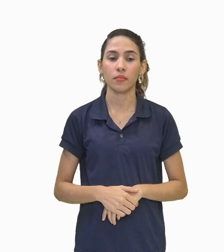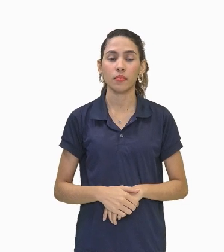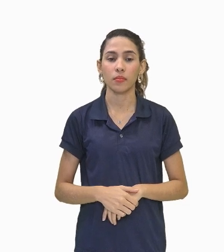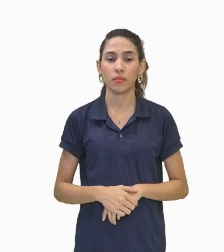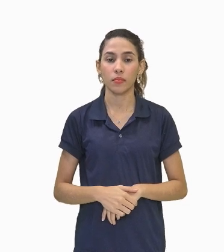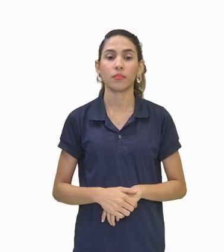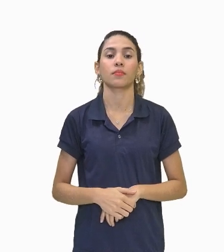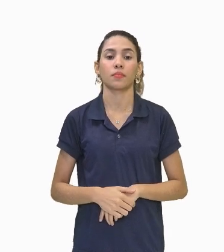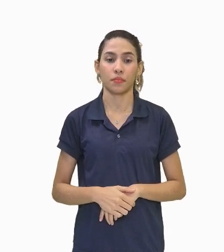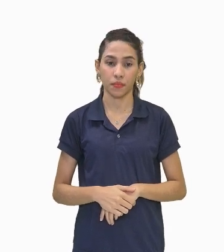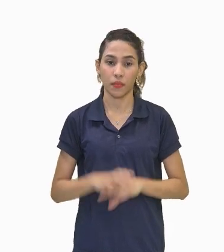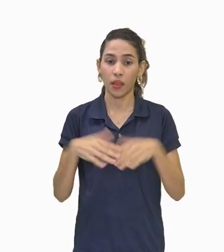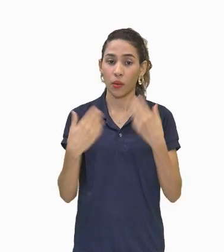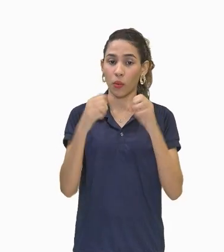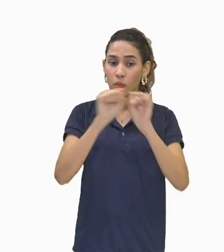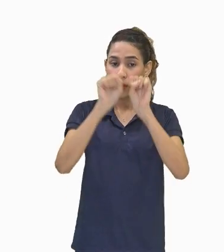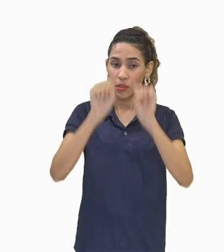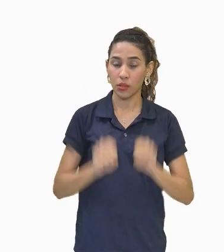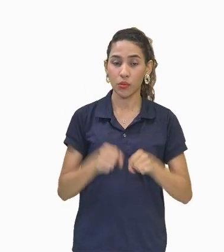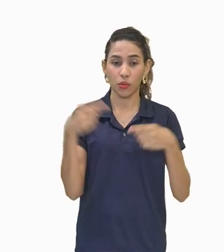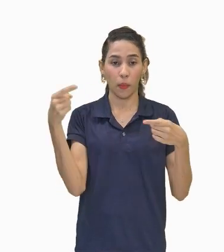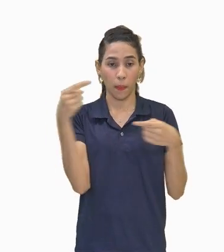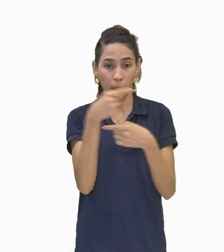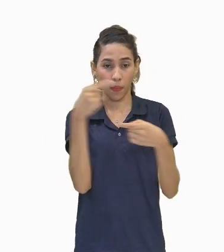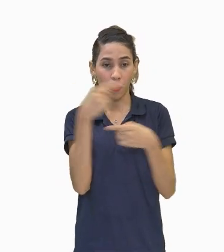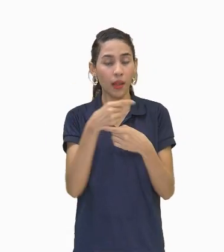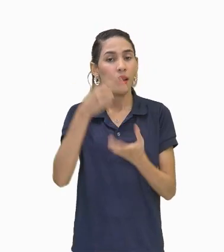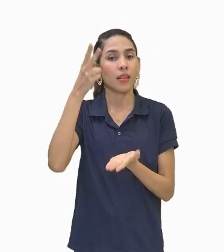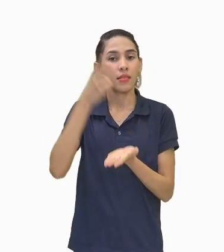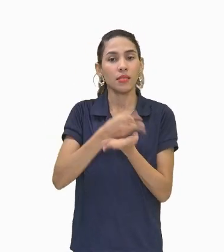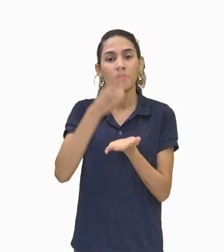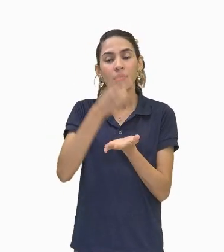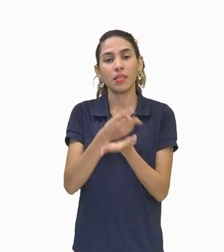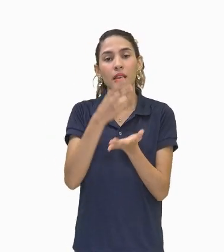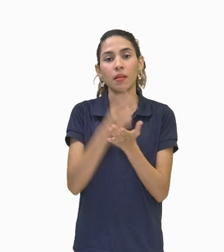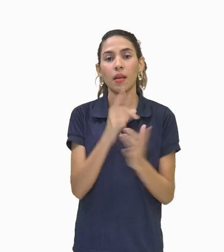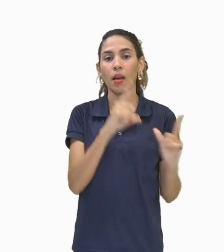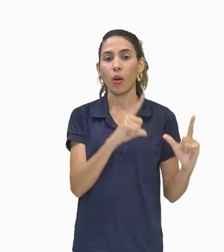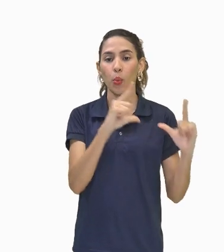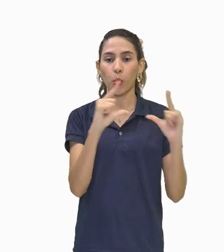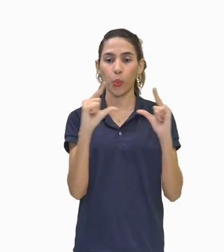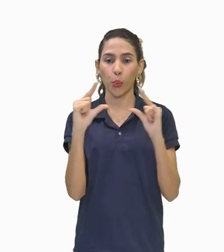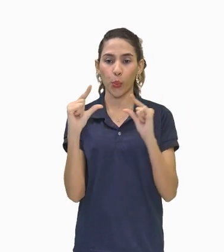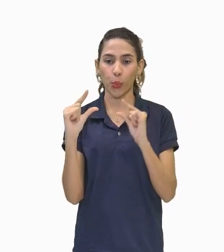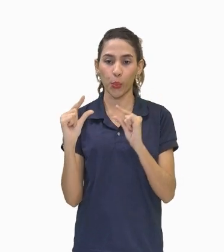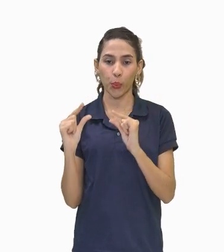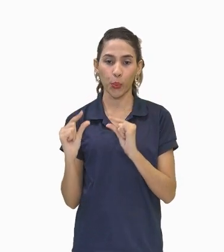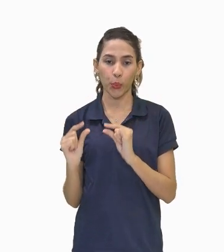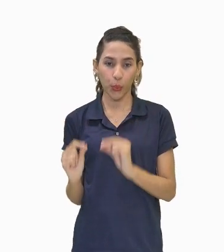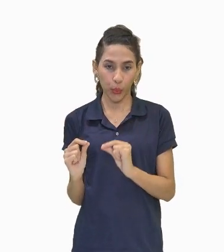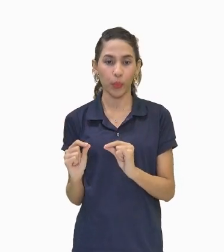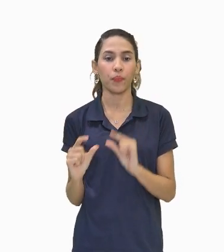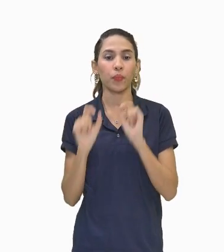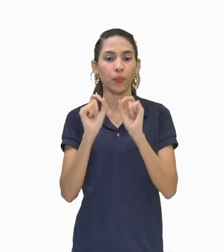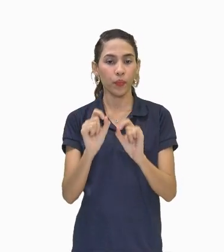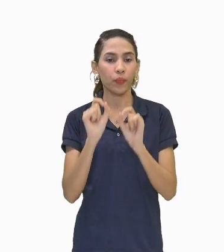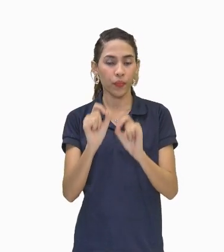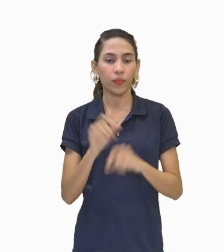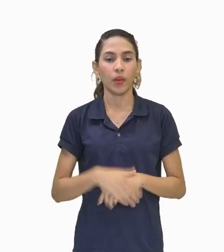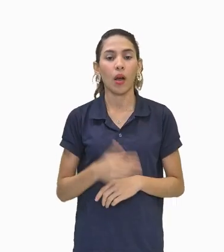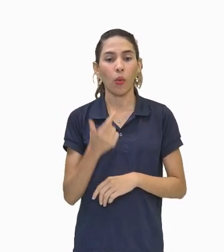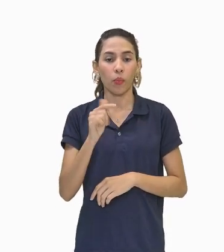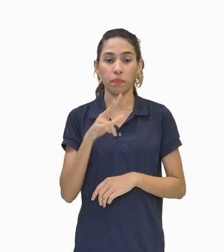sempre menor do que a menor resistência de qualquer um dos componentes individuais. E